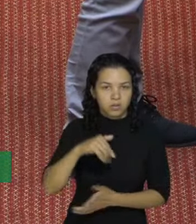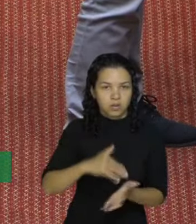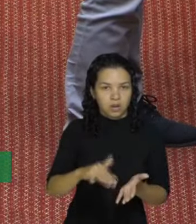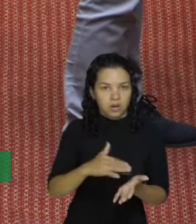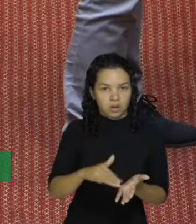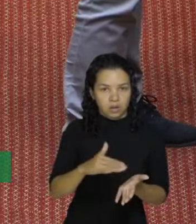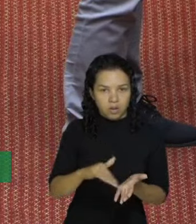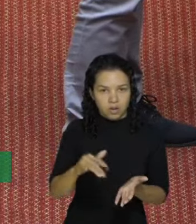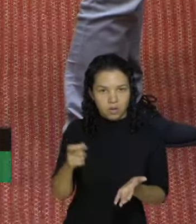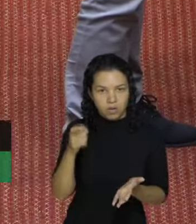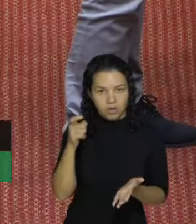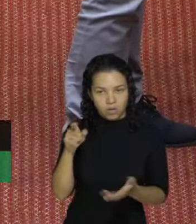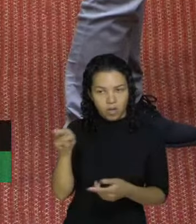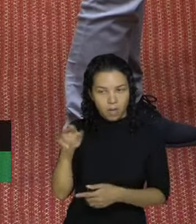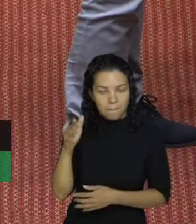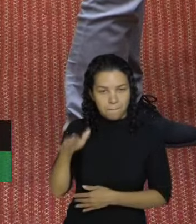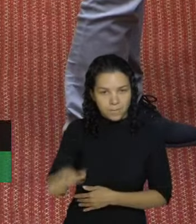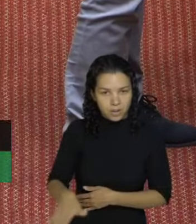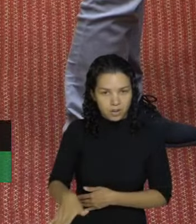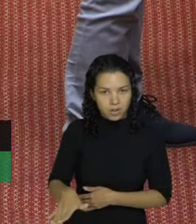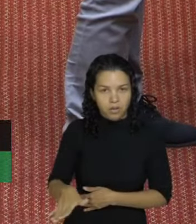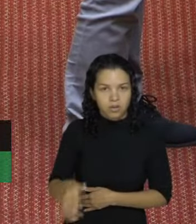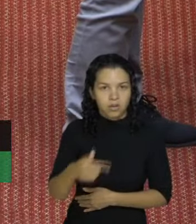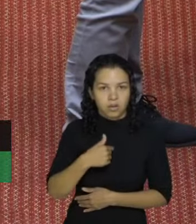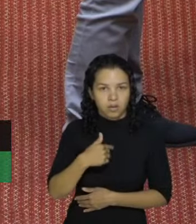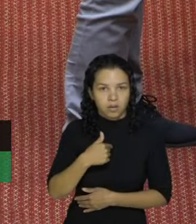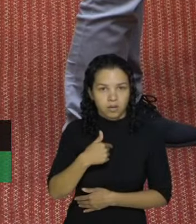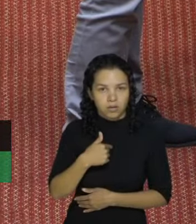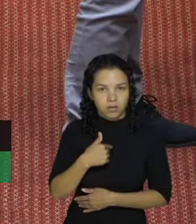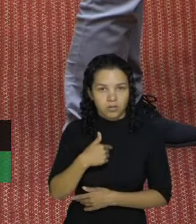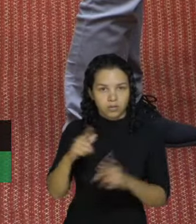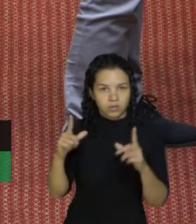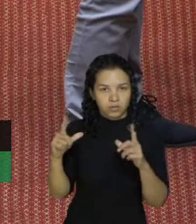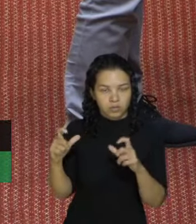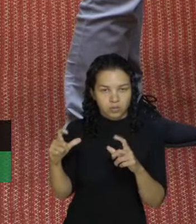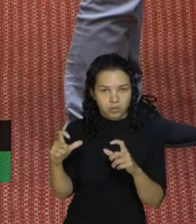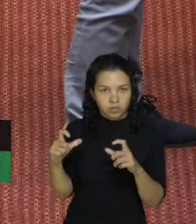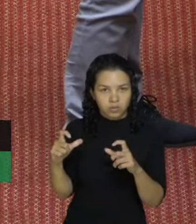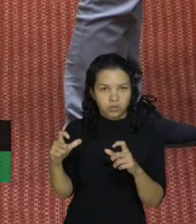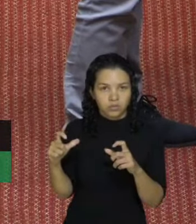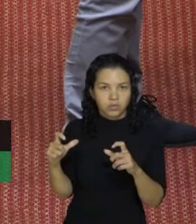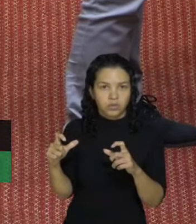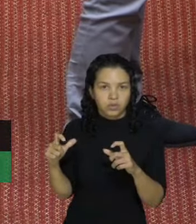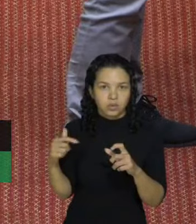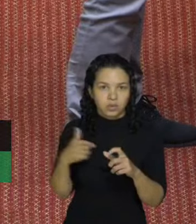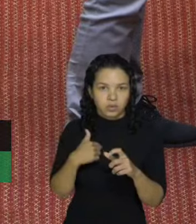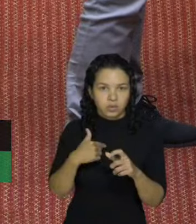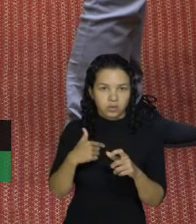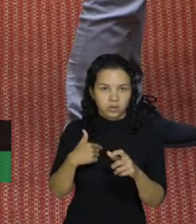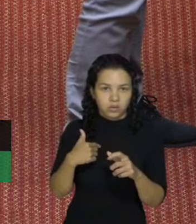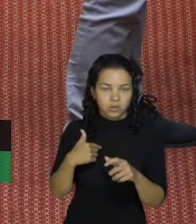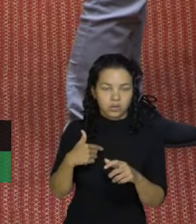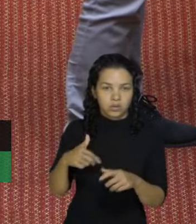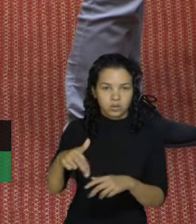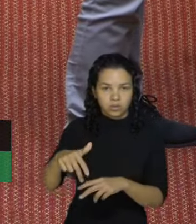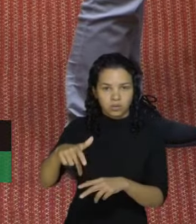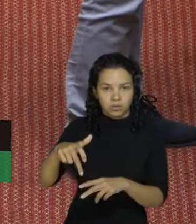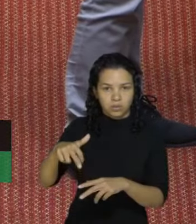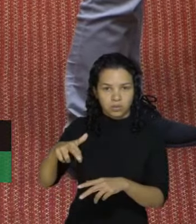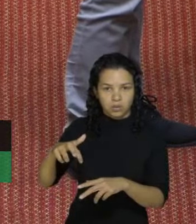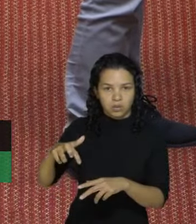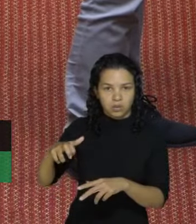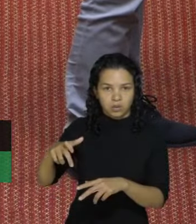pequenininha, e eu fazia as fotos, deputado Carlos Humberto, e eu fui caminhando para trás, e acabei